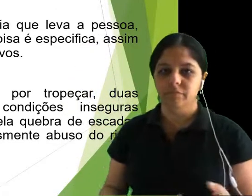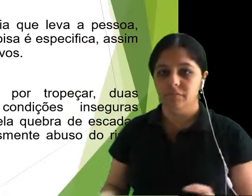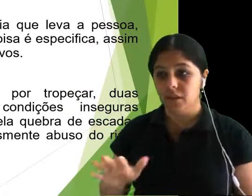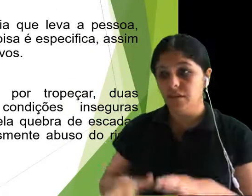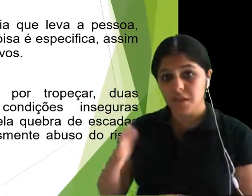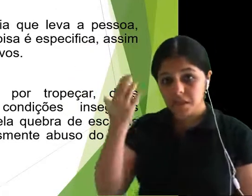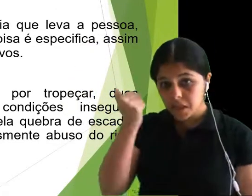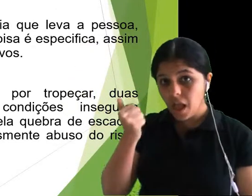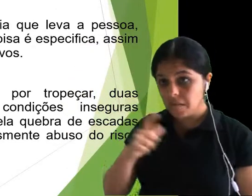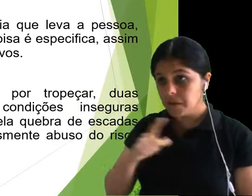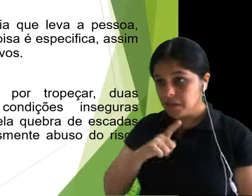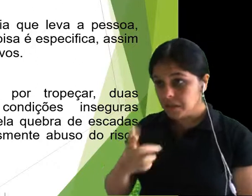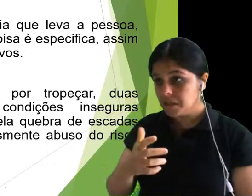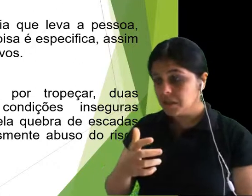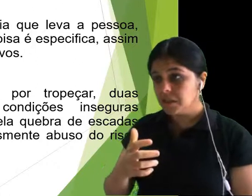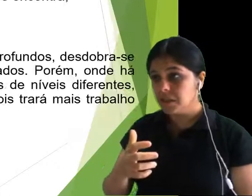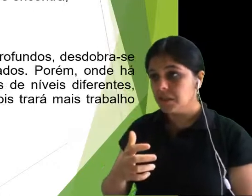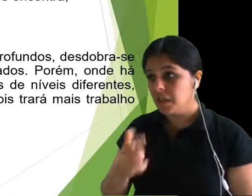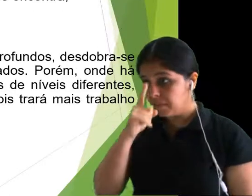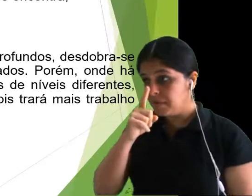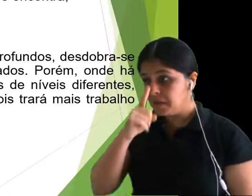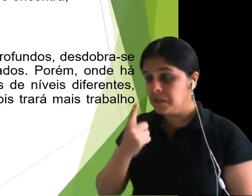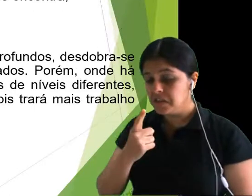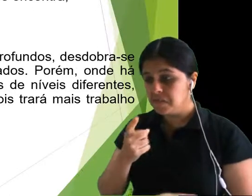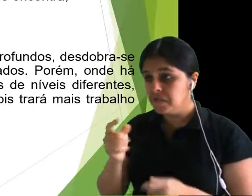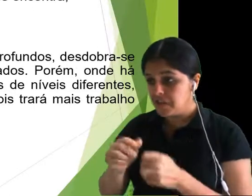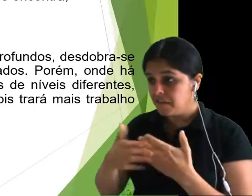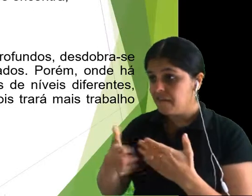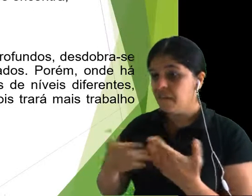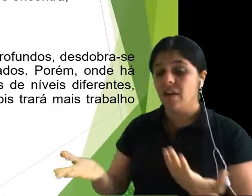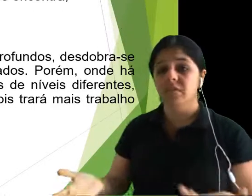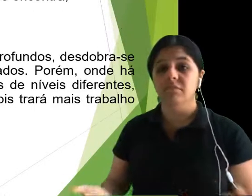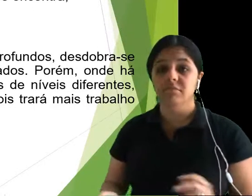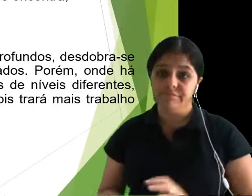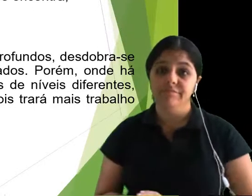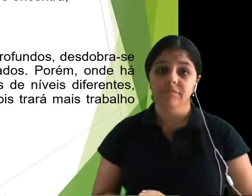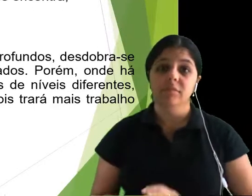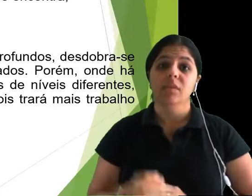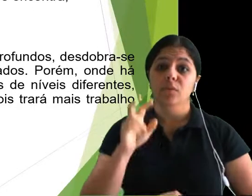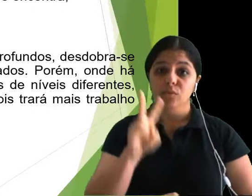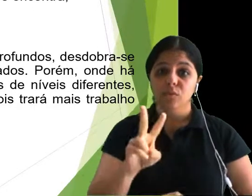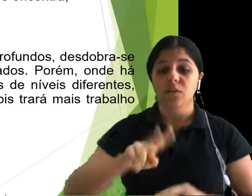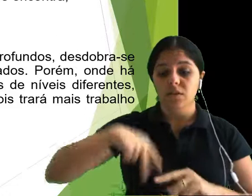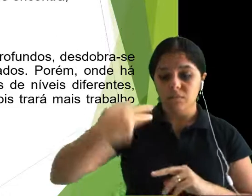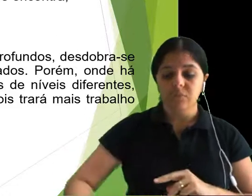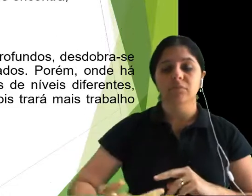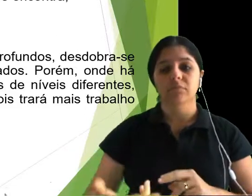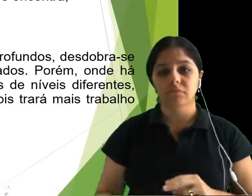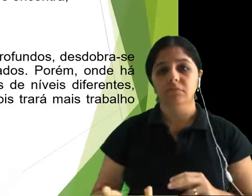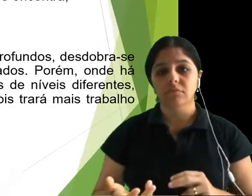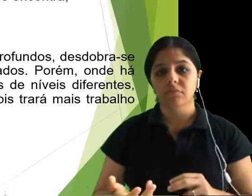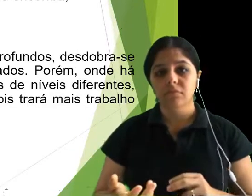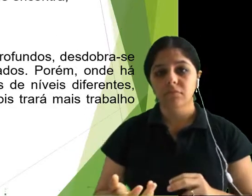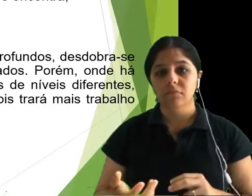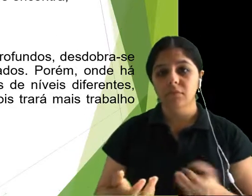né, acontece de cair. Então, duas quedas a gente consegue distinguir. A pessoa pode cair no